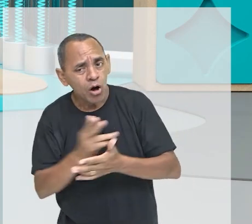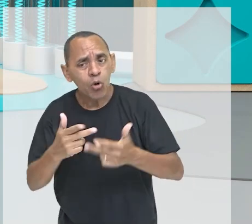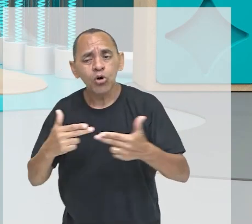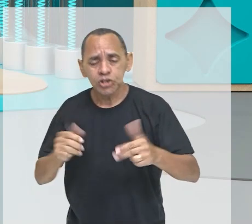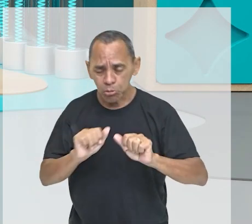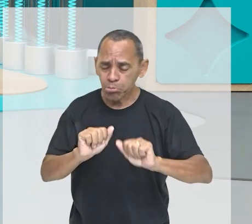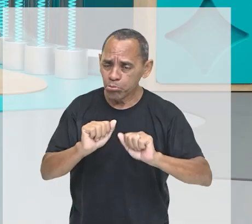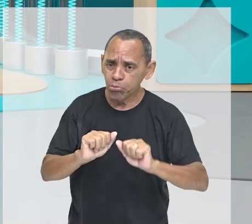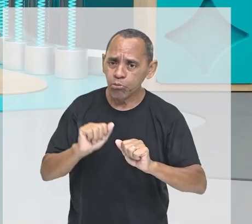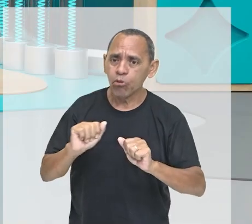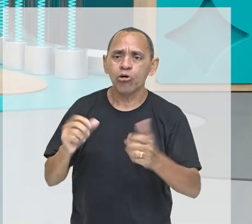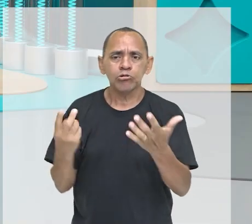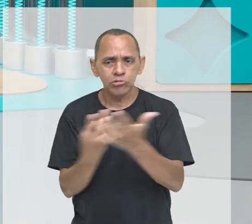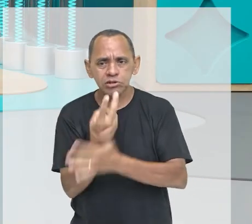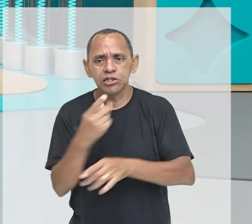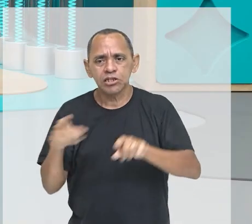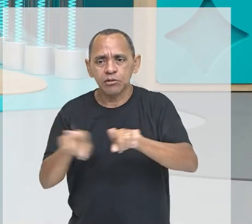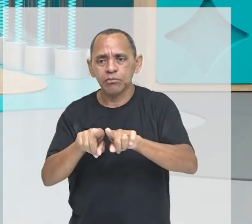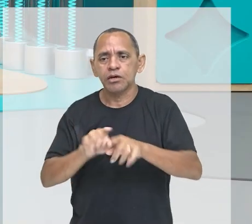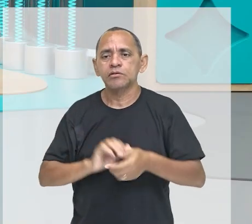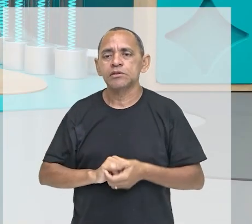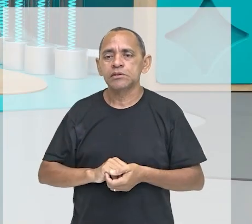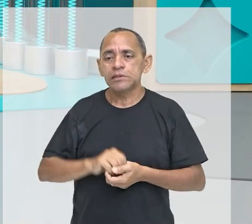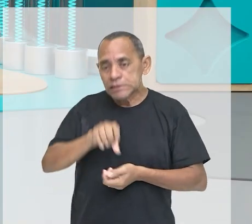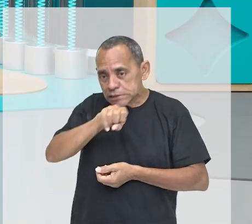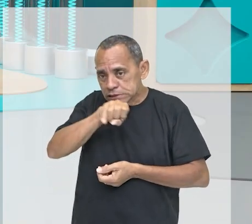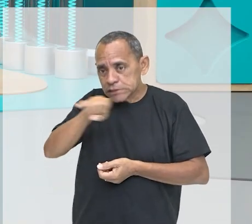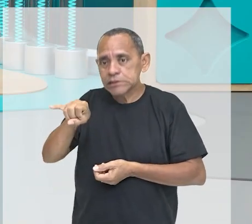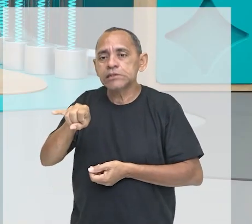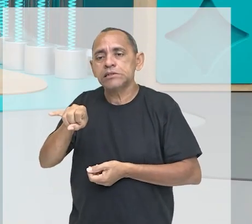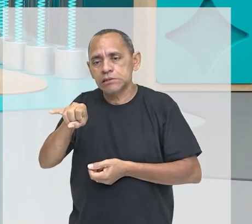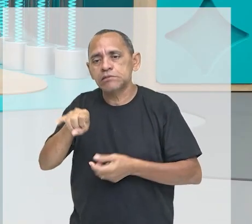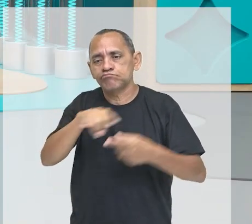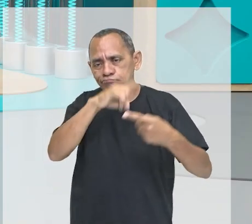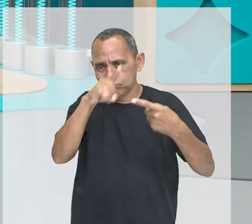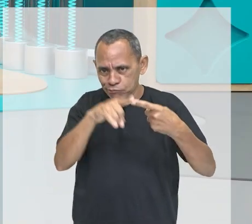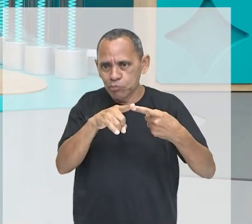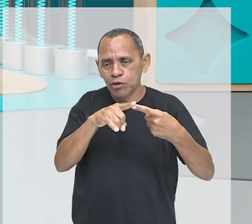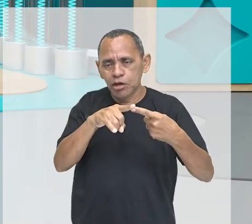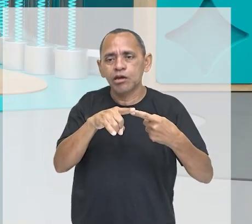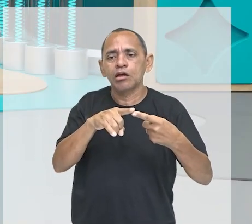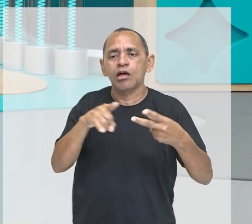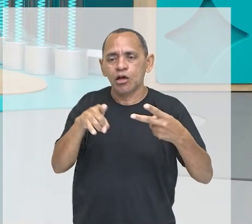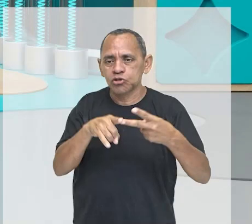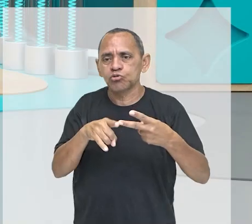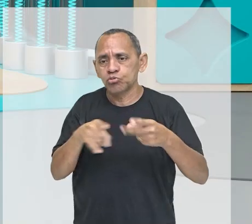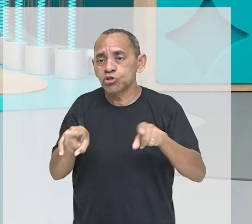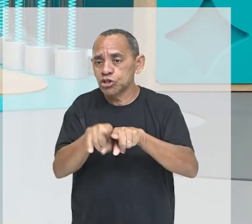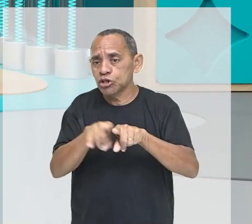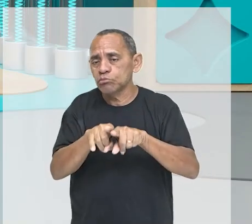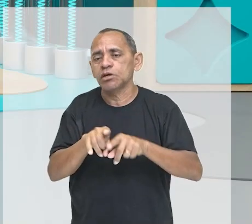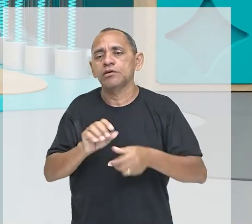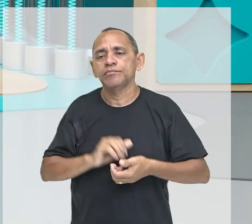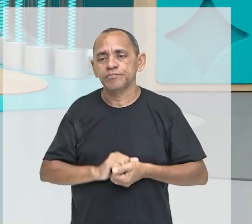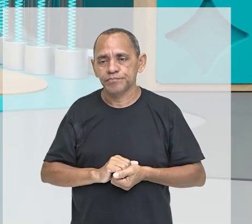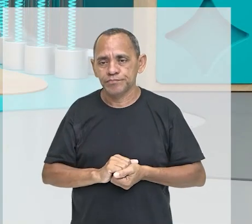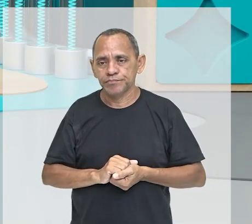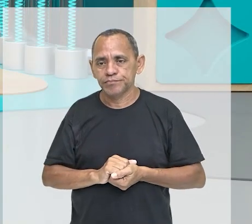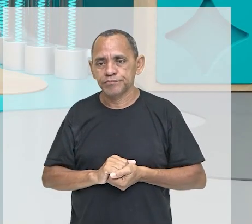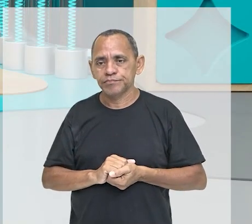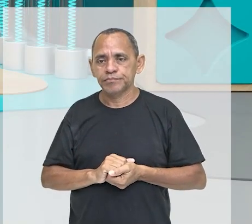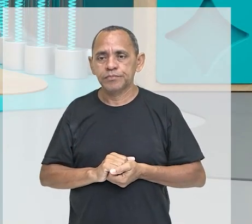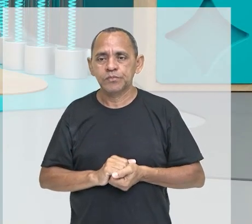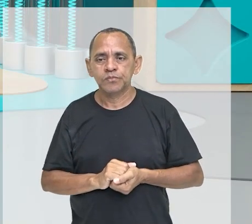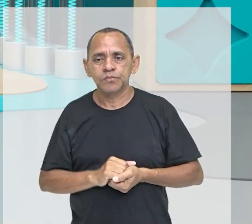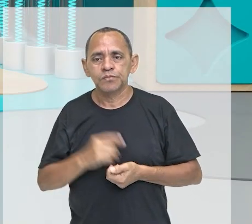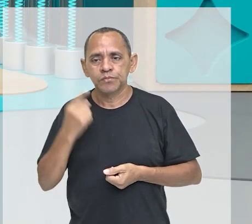pode de fato ocorrer. Em ocorrendo a primeira, que é a condição, pode ocorrer então a segunda, que é a consequência. Então,